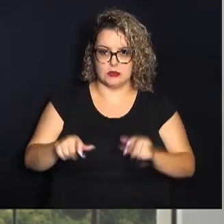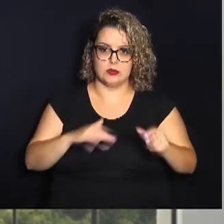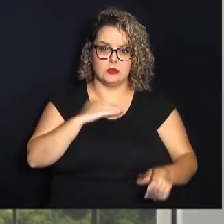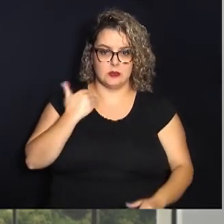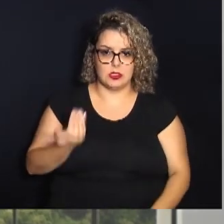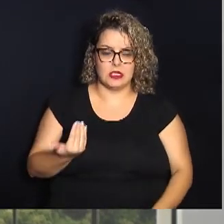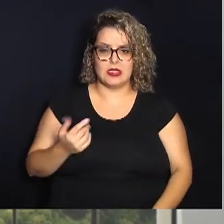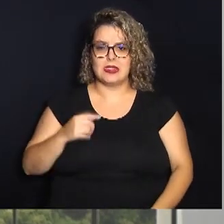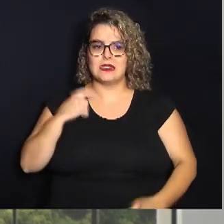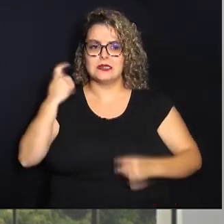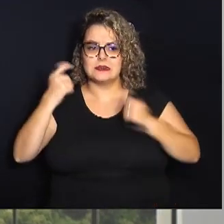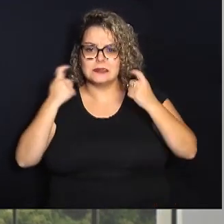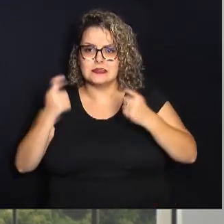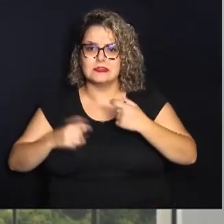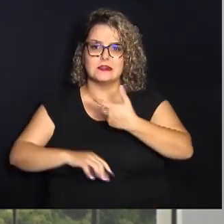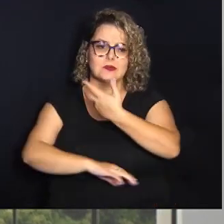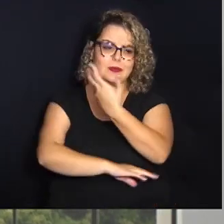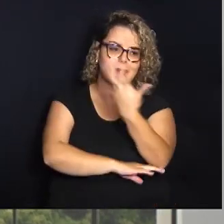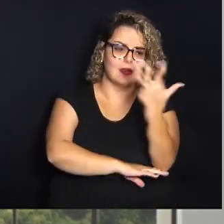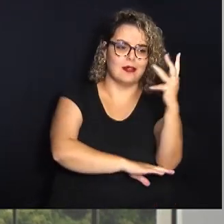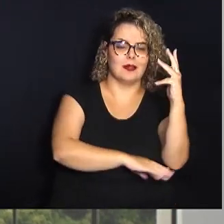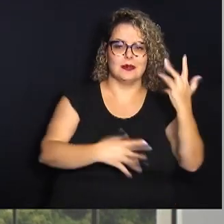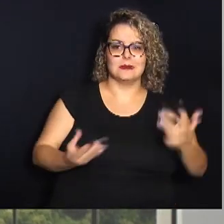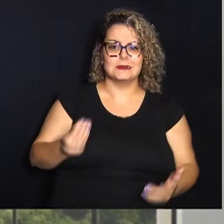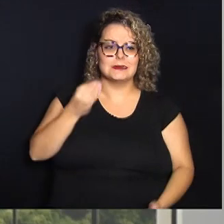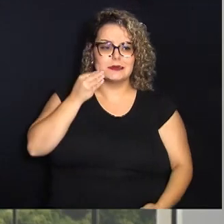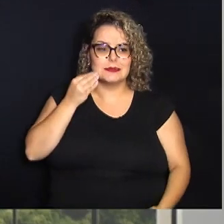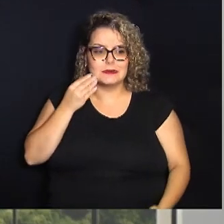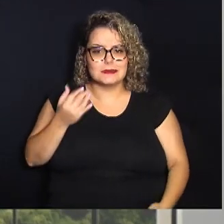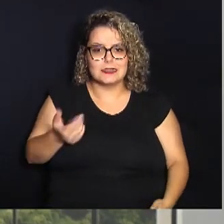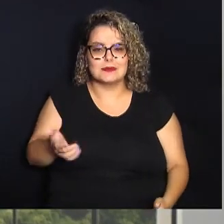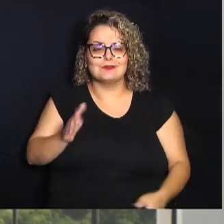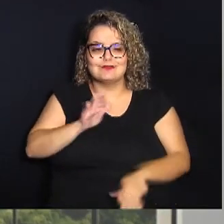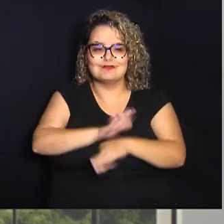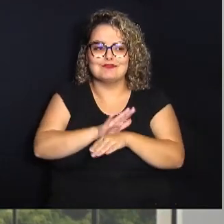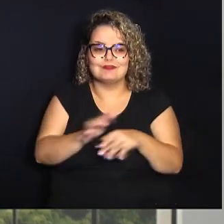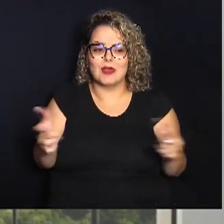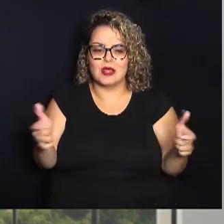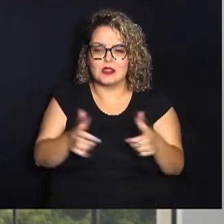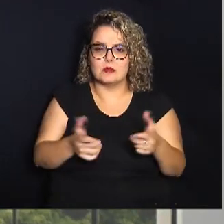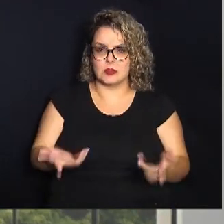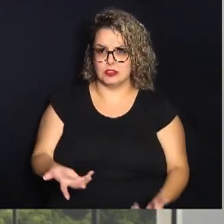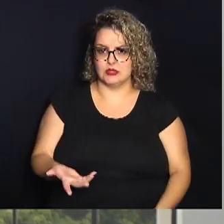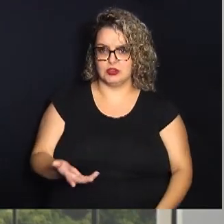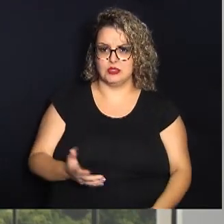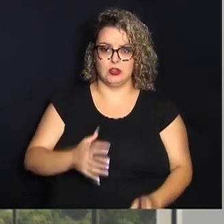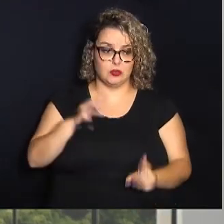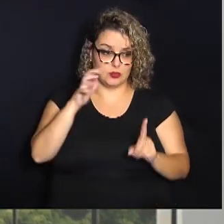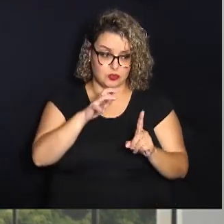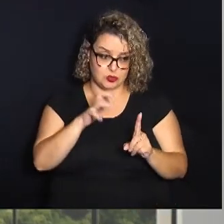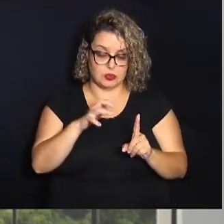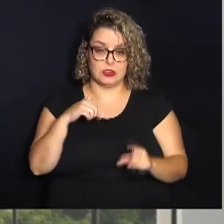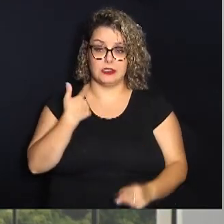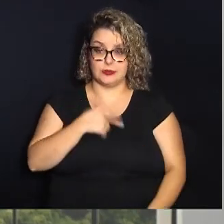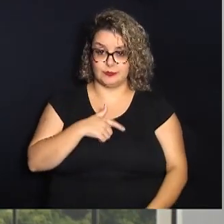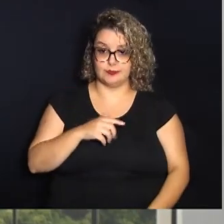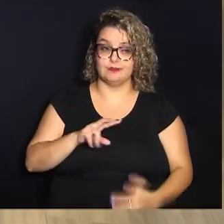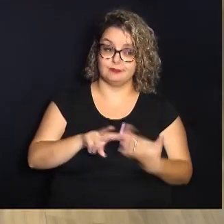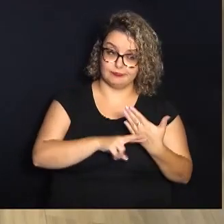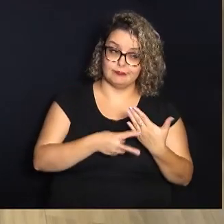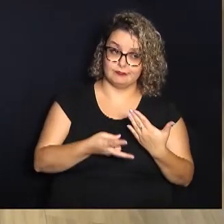cidade, tentar minimizar uma degradação ambiental para diminuir as influências que nós estamos